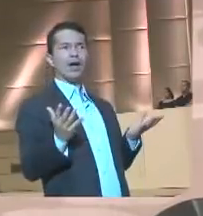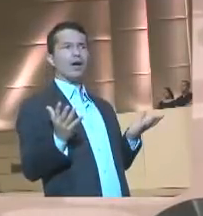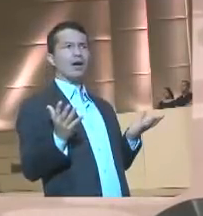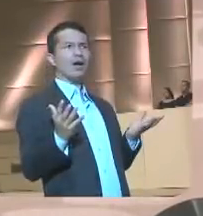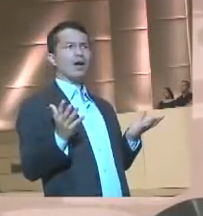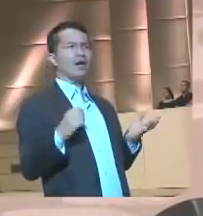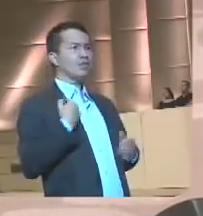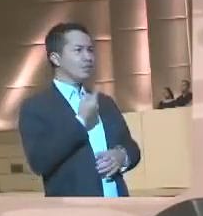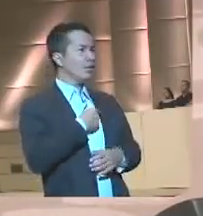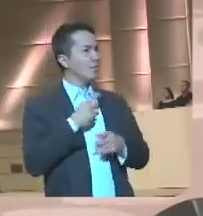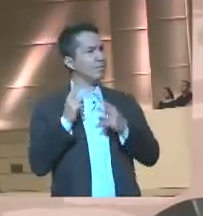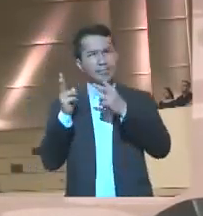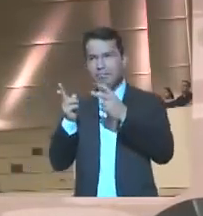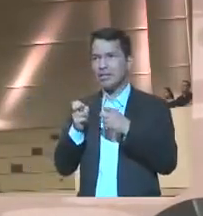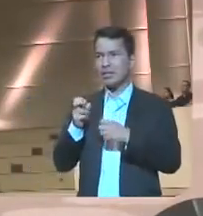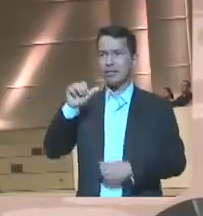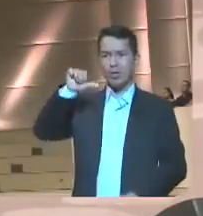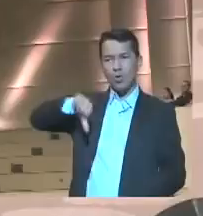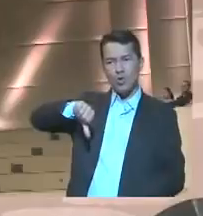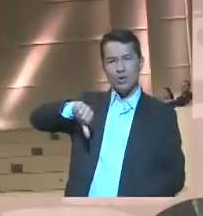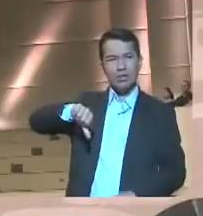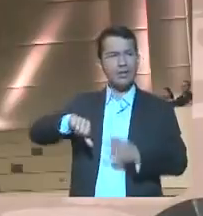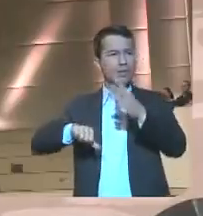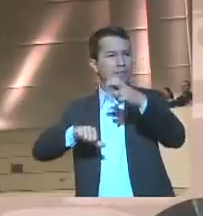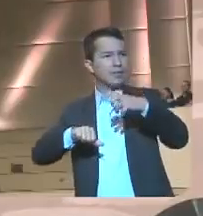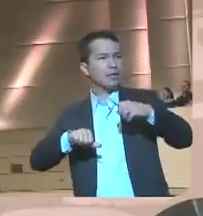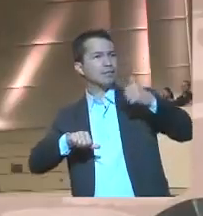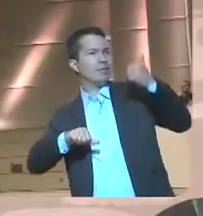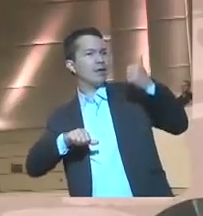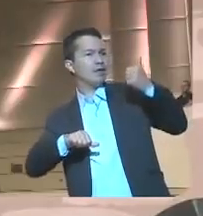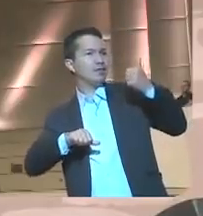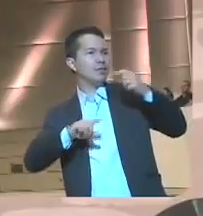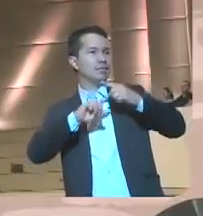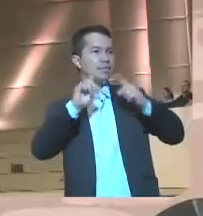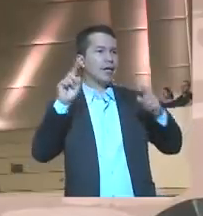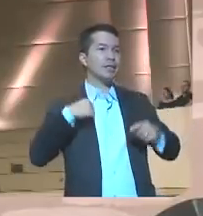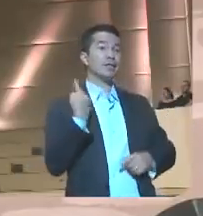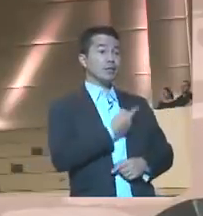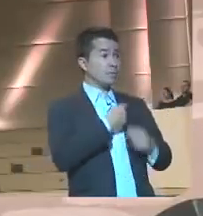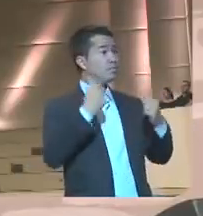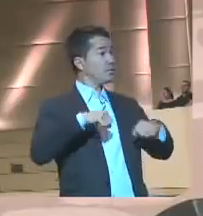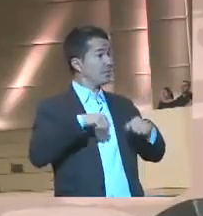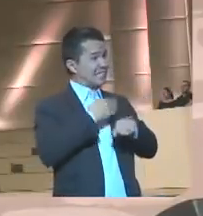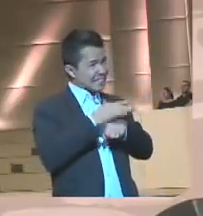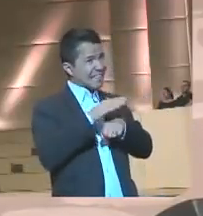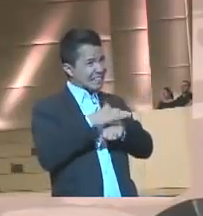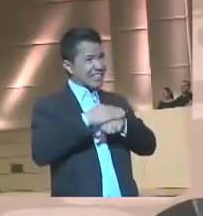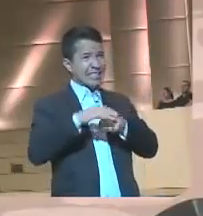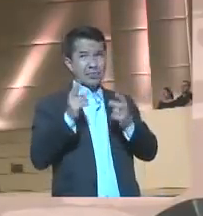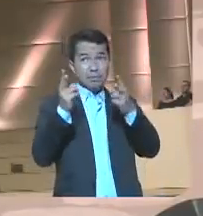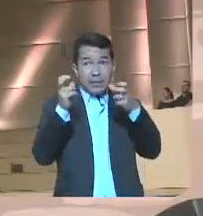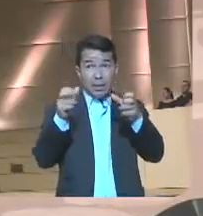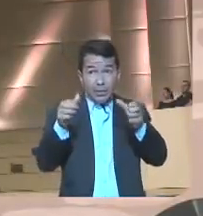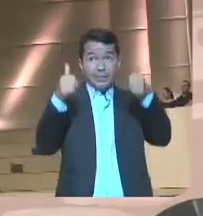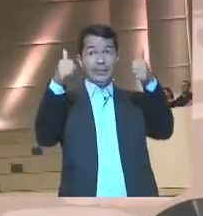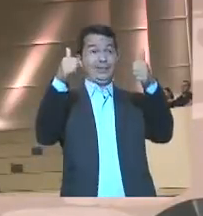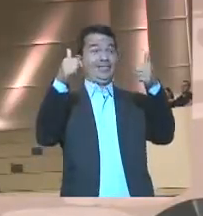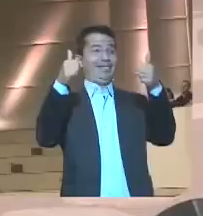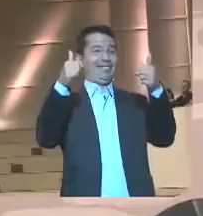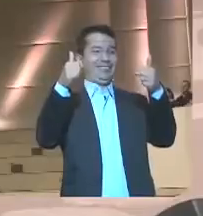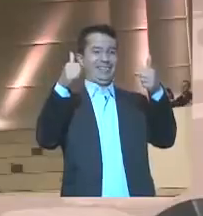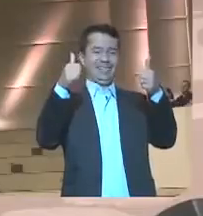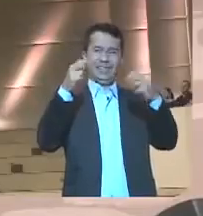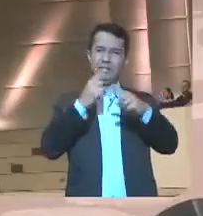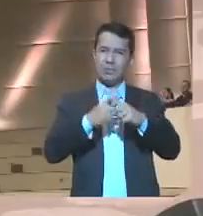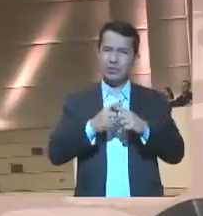reage conforme aquilo que está na nossa alma é isso que acontece e quem é que